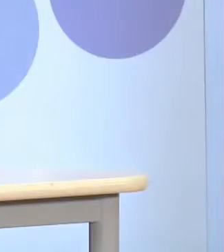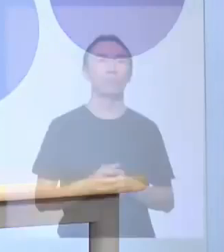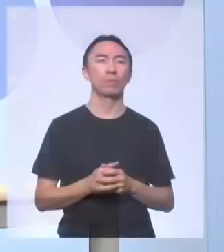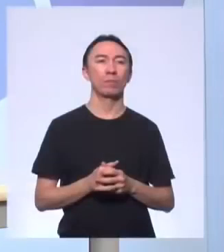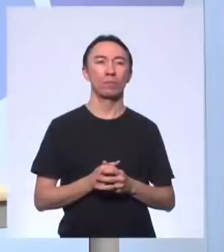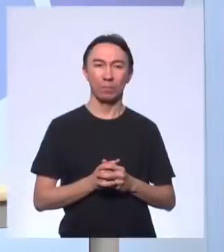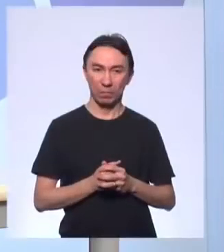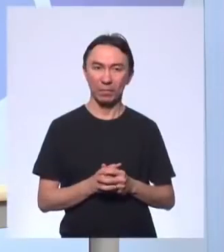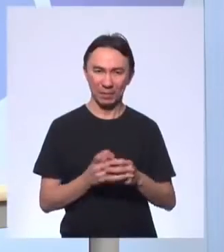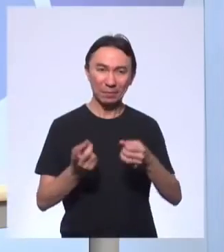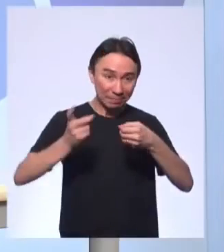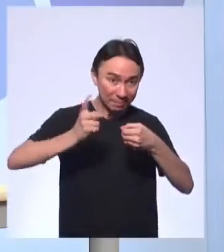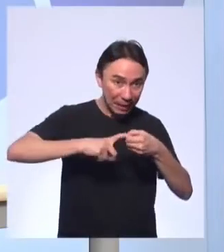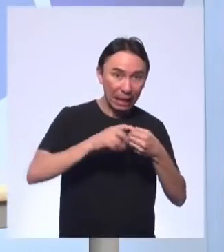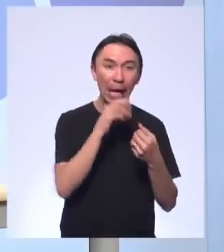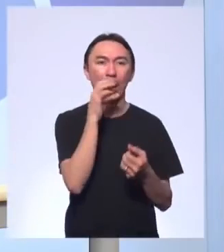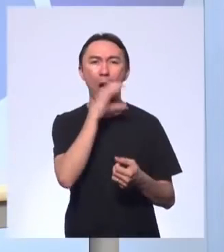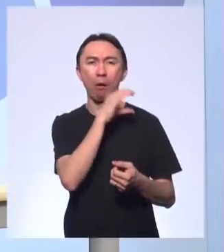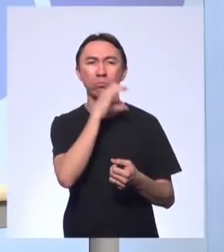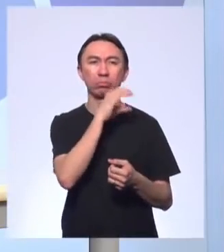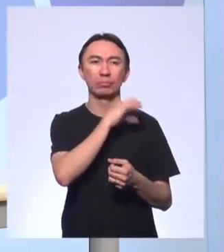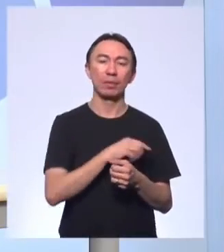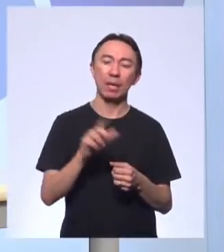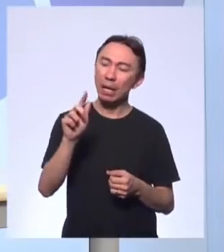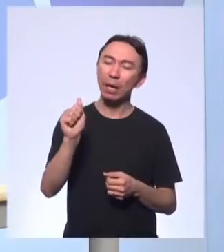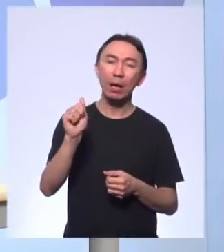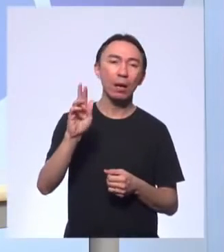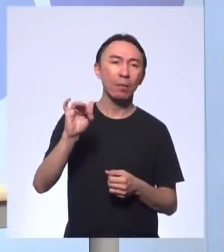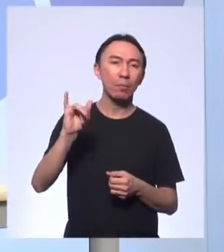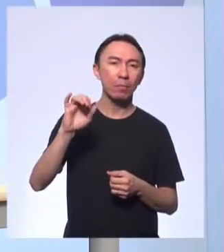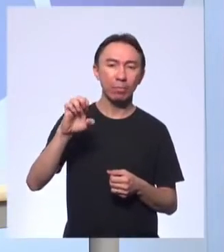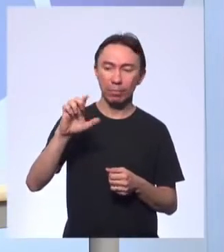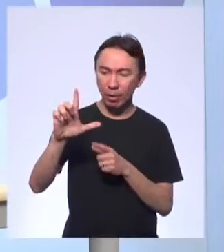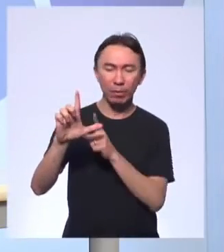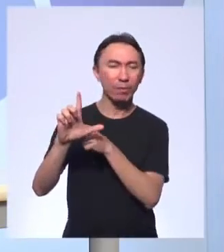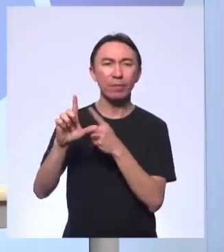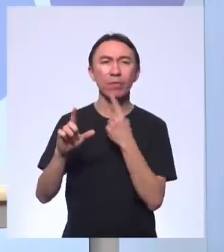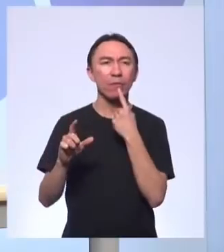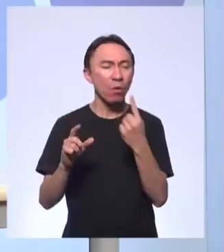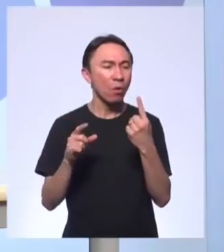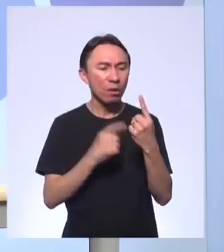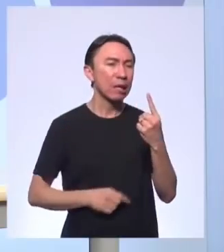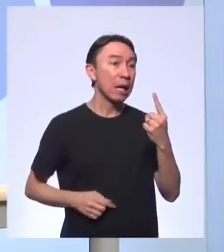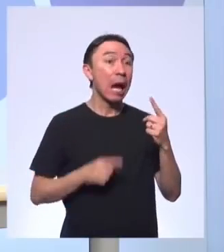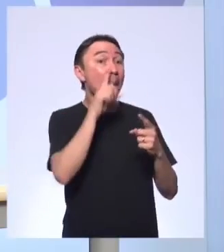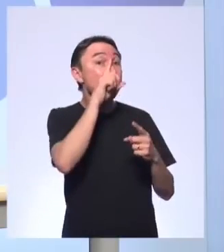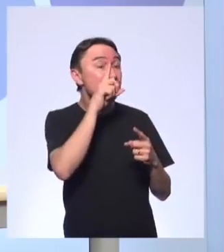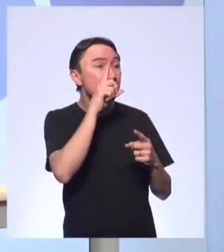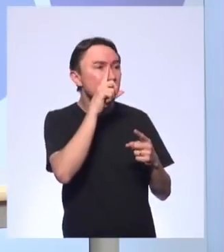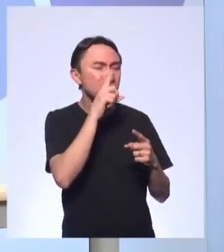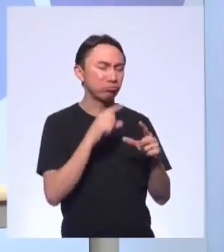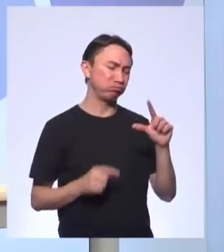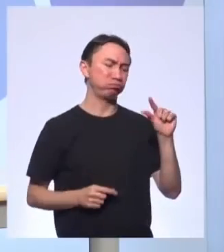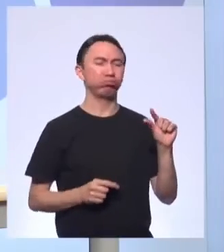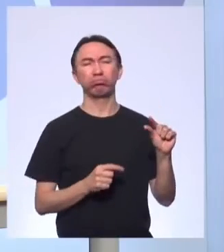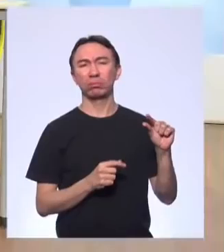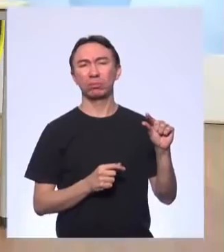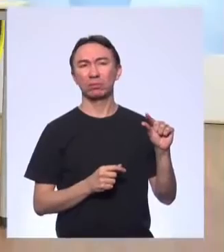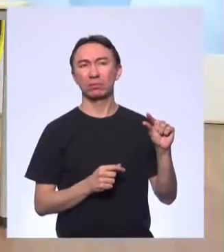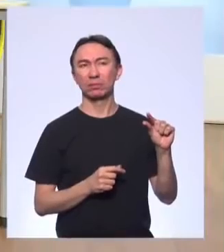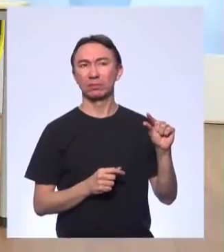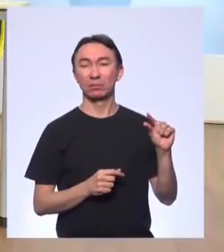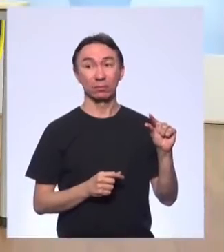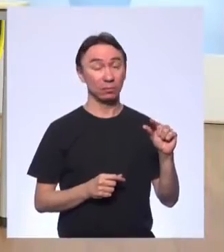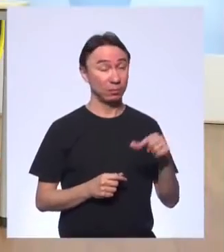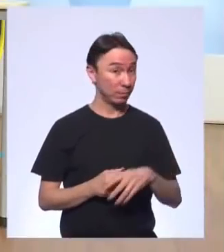Retomando aqui rapidinho, Dani, o Gabriel disse que o risco é muito baixo. É isso mesmo? Olha, conforme a